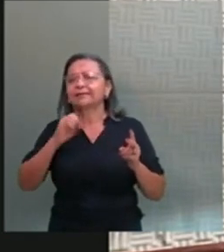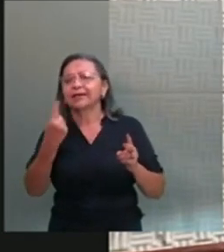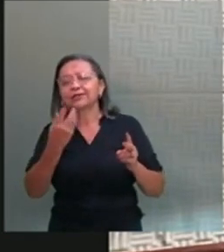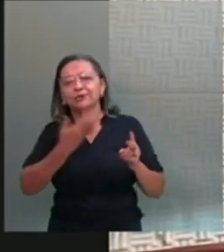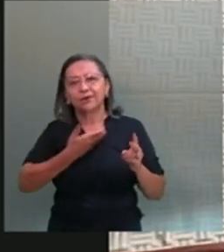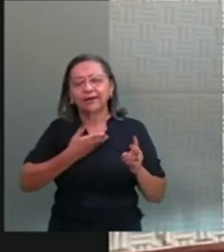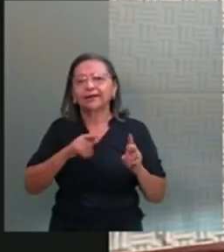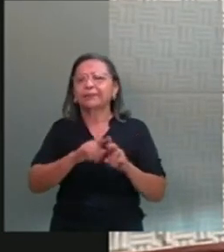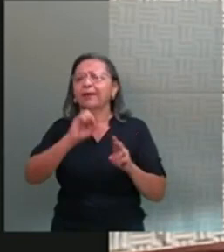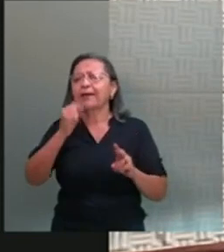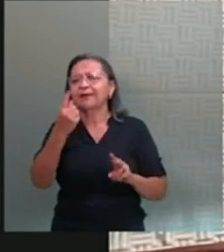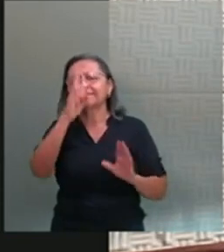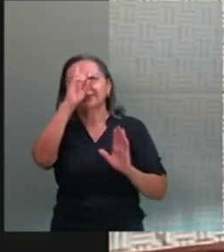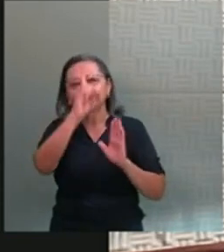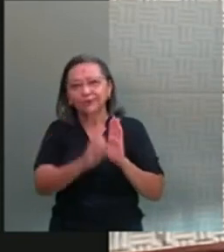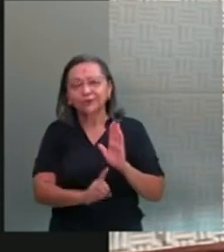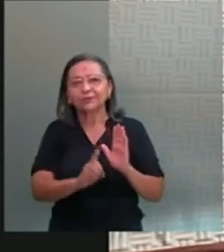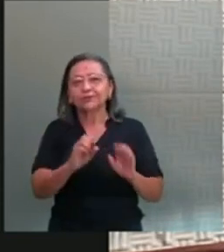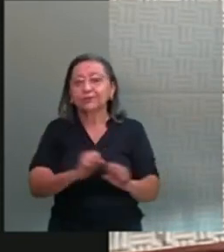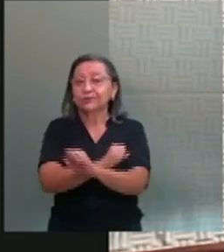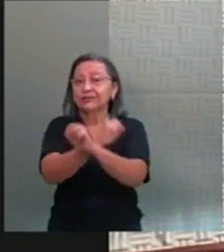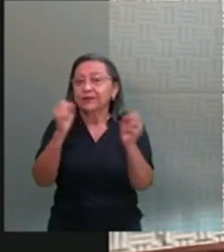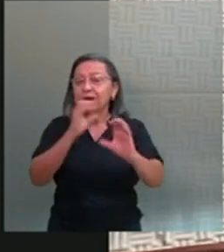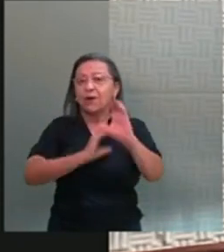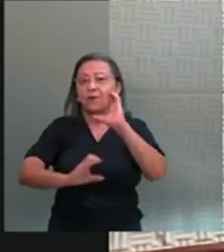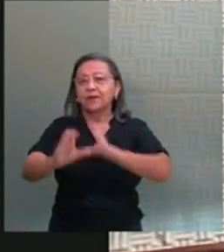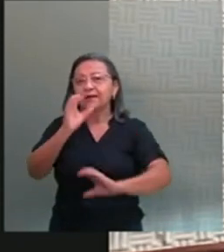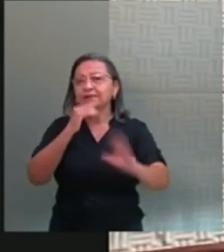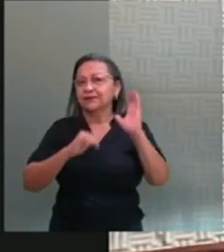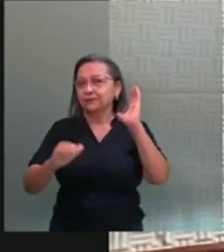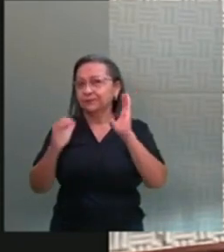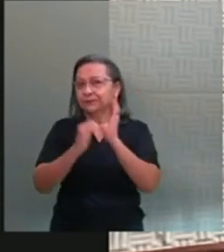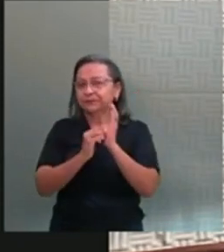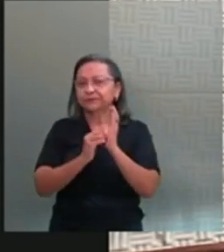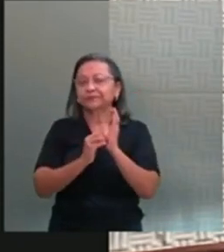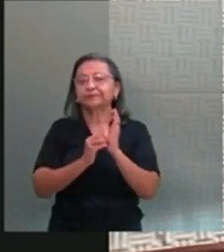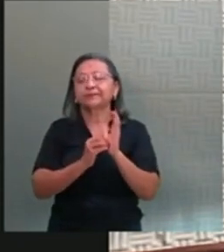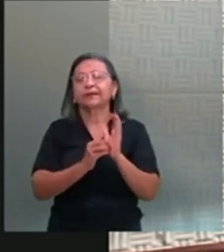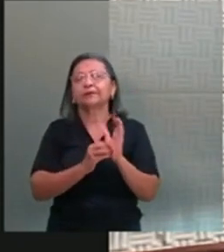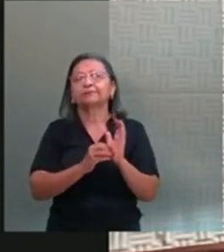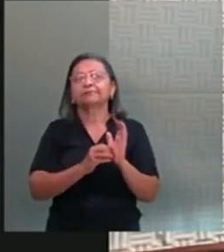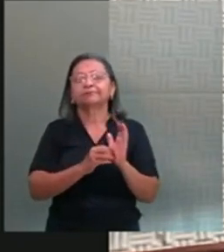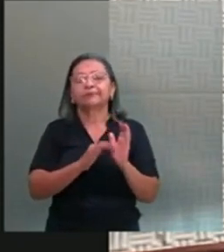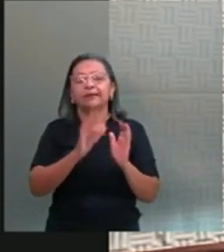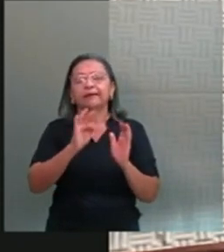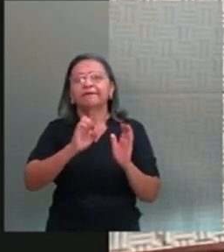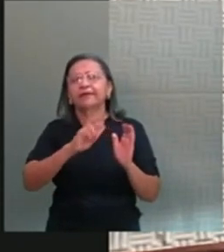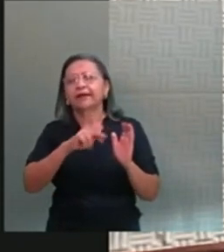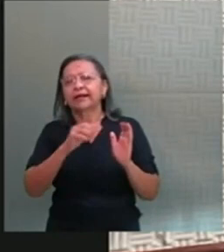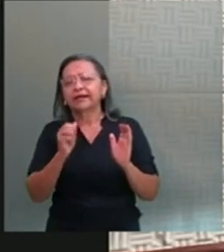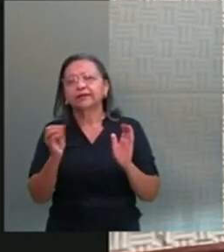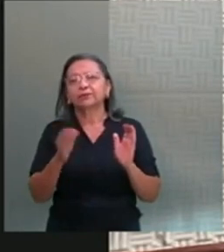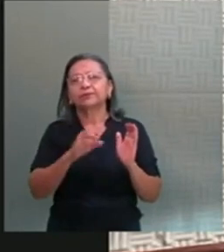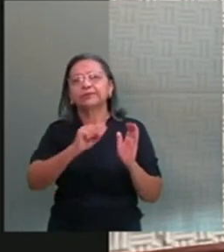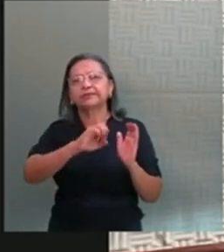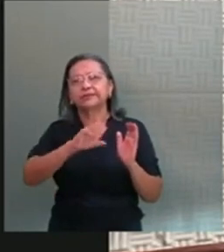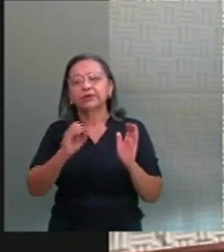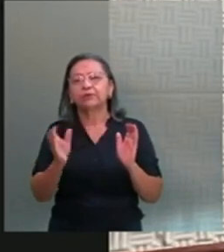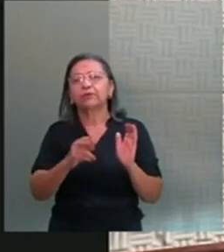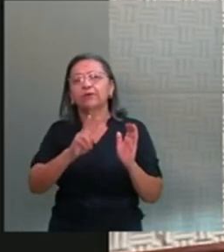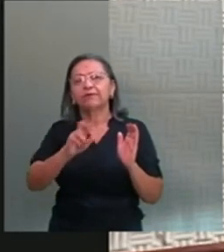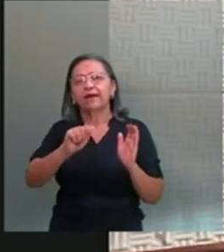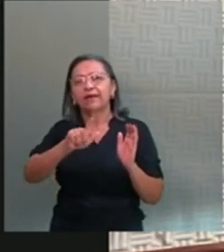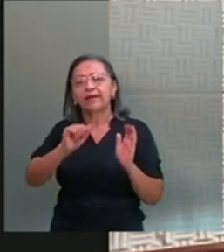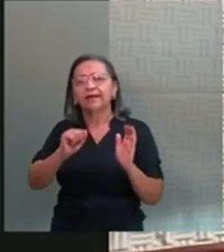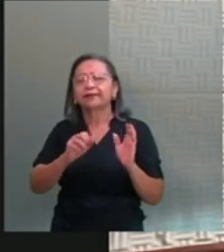ex-colegas, ex-diretores do Sistema de Comunicação do Senado, Fernando, Silvio, Valéria, caros convidados que